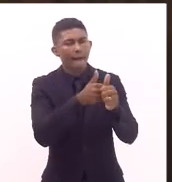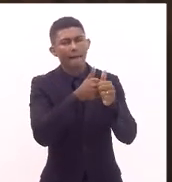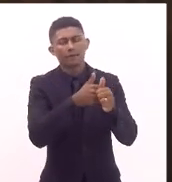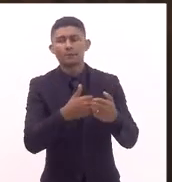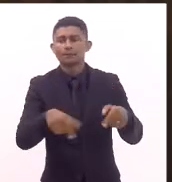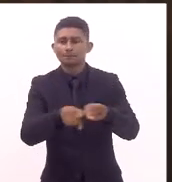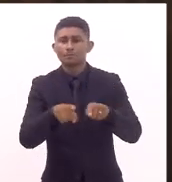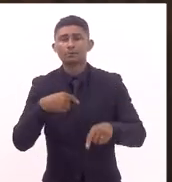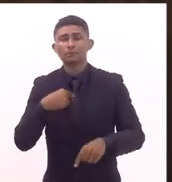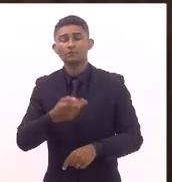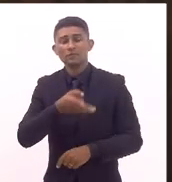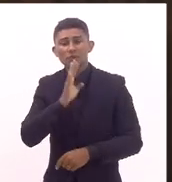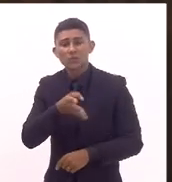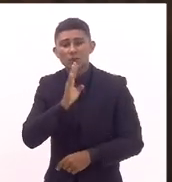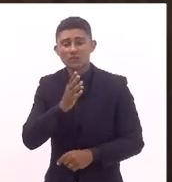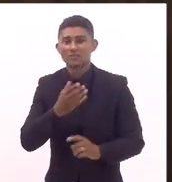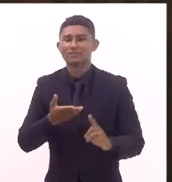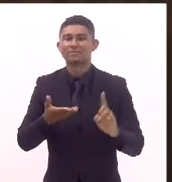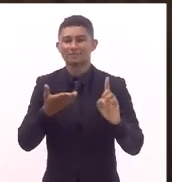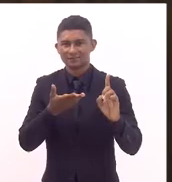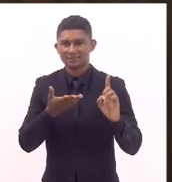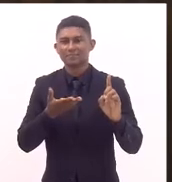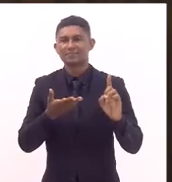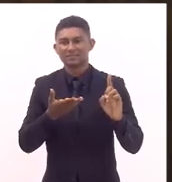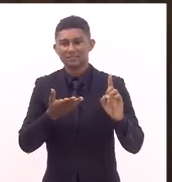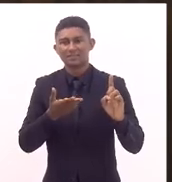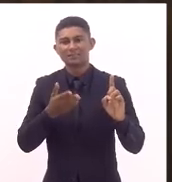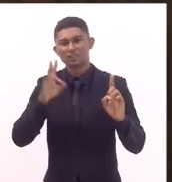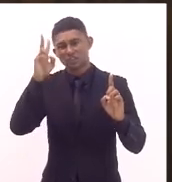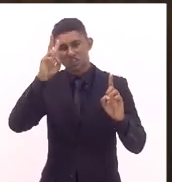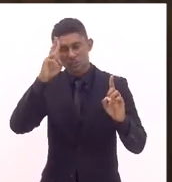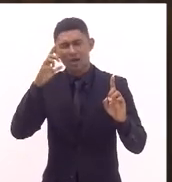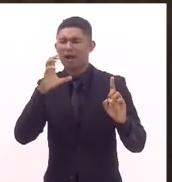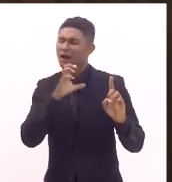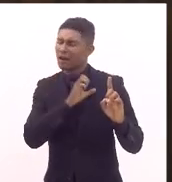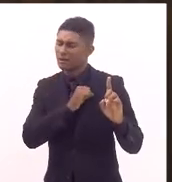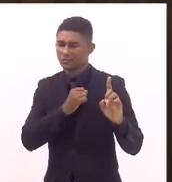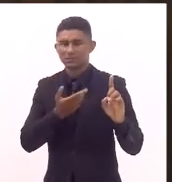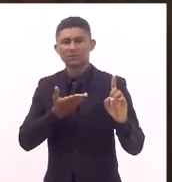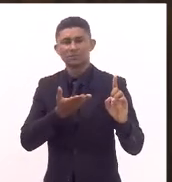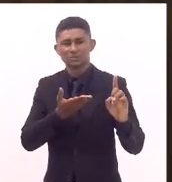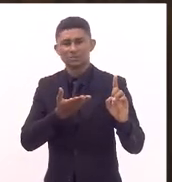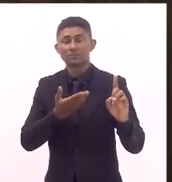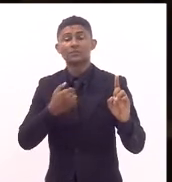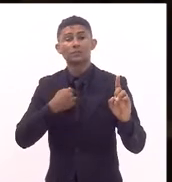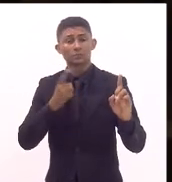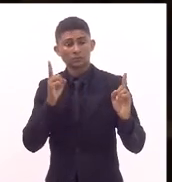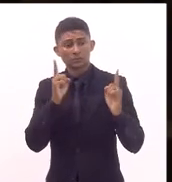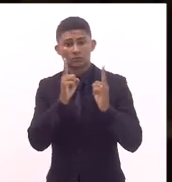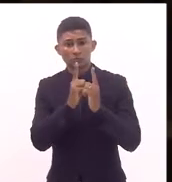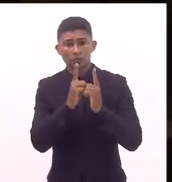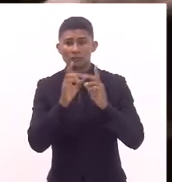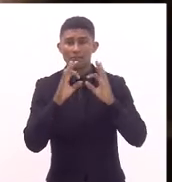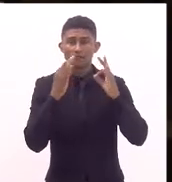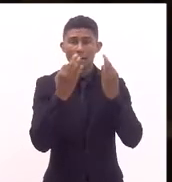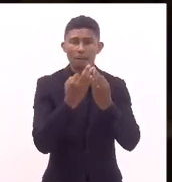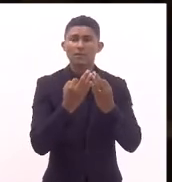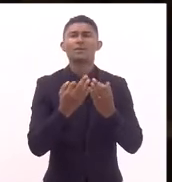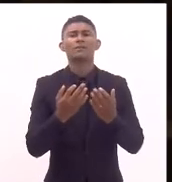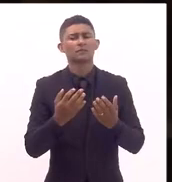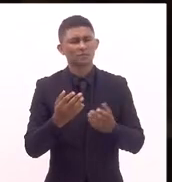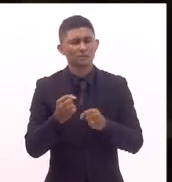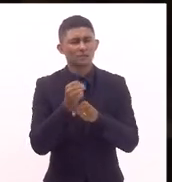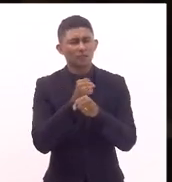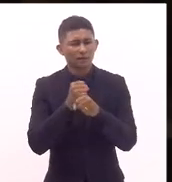conheço acho que conheço de perto daquilo que a gente pode conhecer amo Benedita convive com a sua família